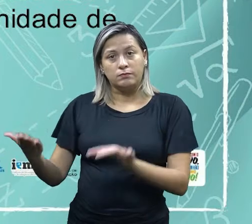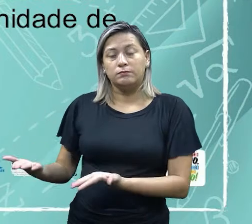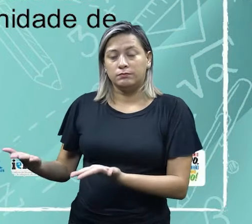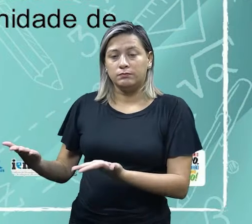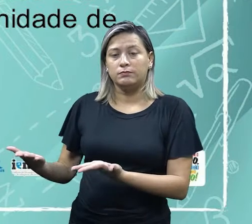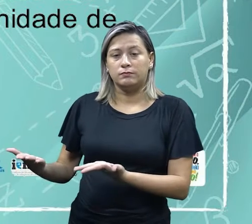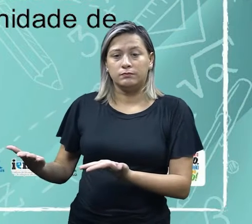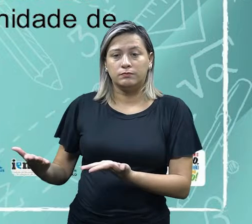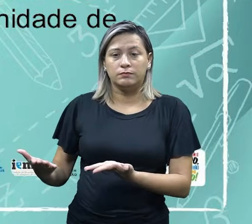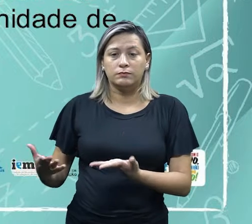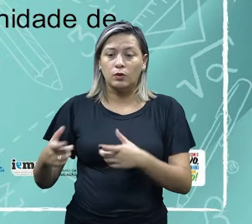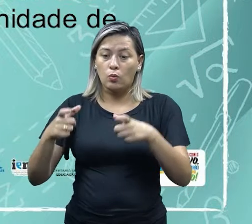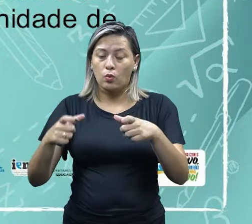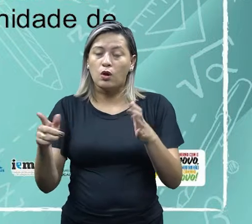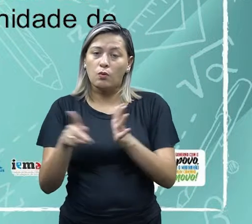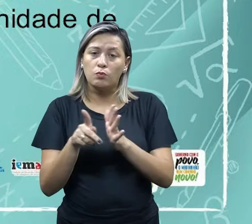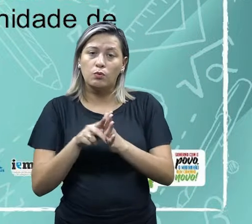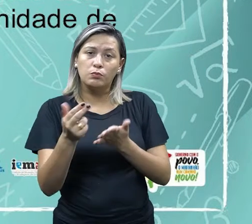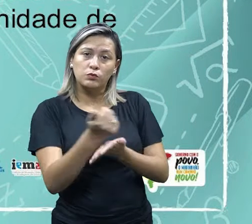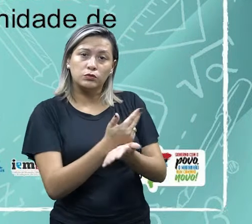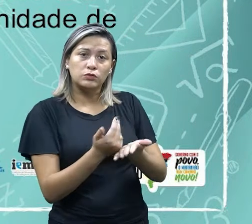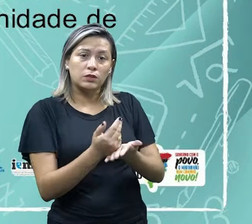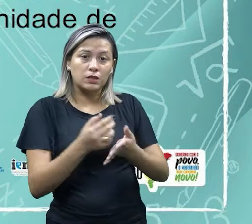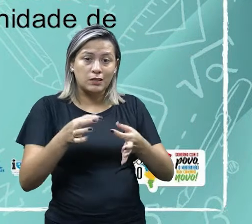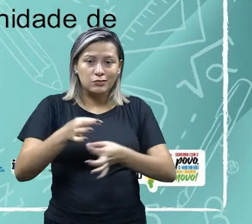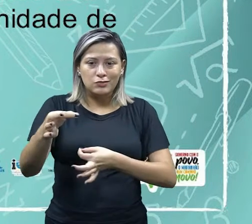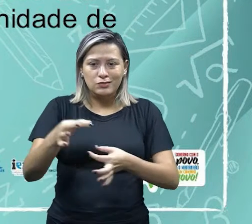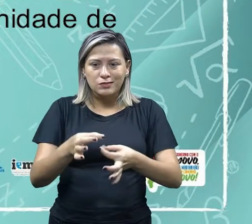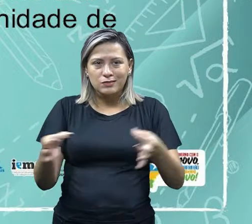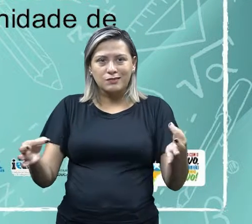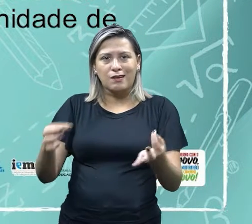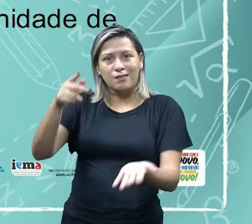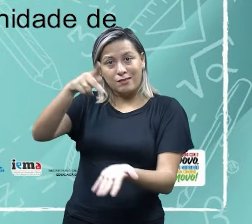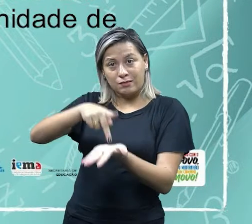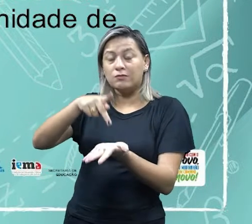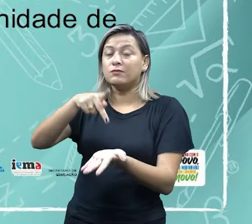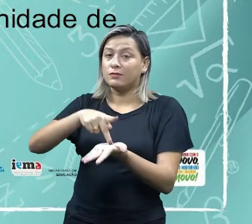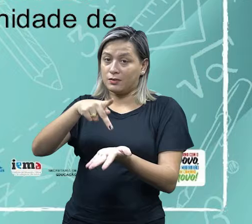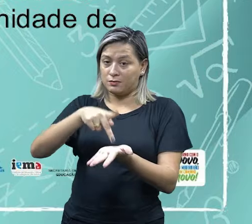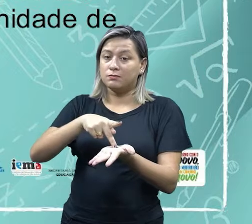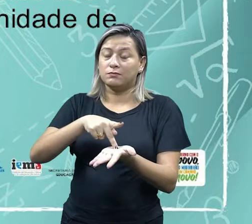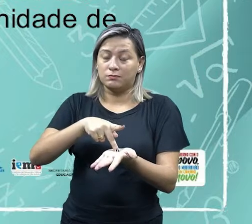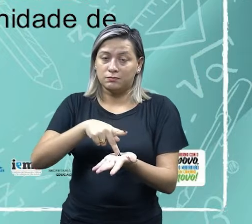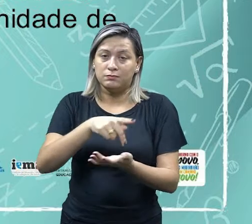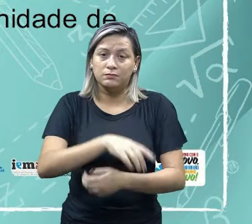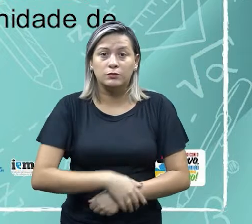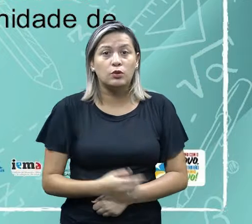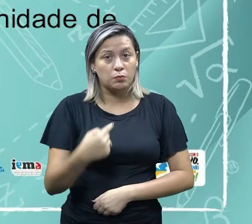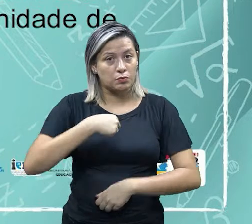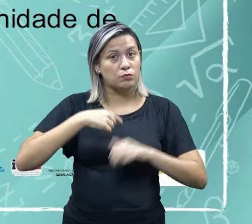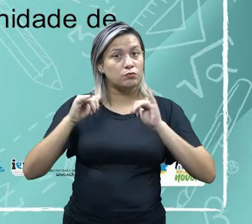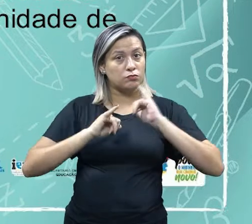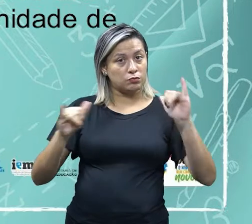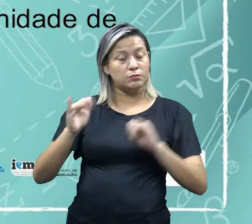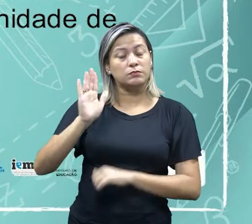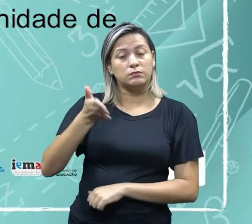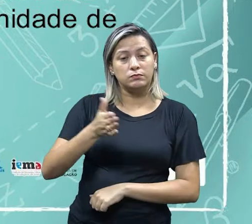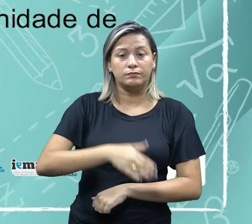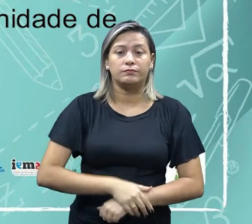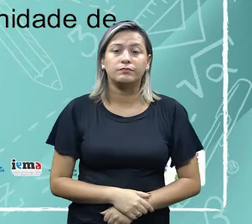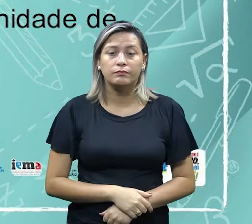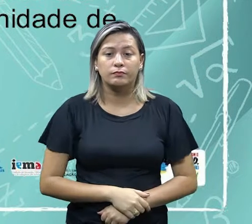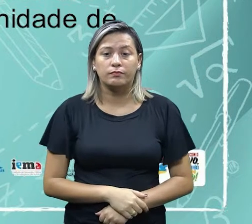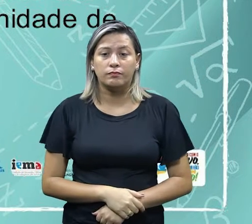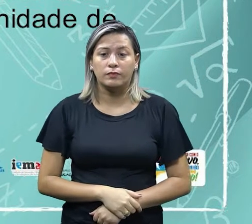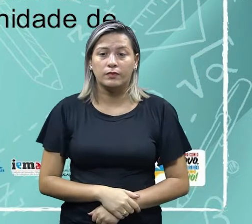ó, o ambiente de desenho são elaborados em escala real. Essa escala real, como já falei, são